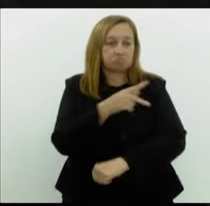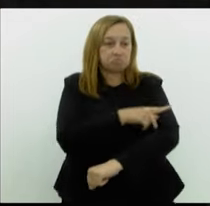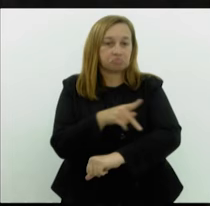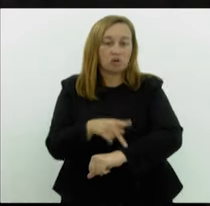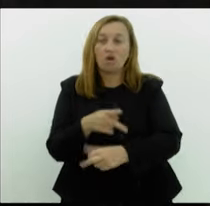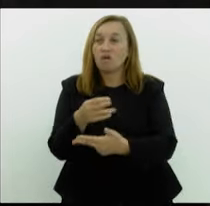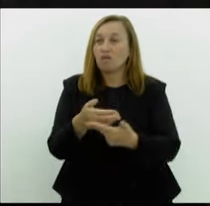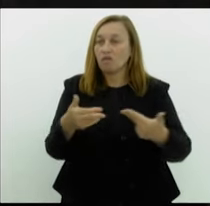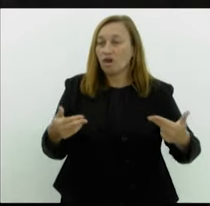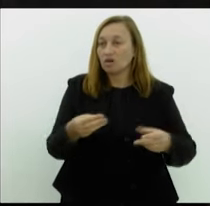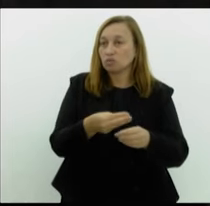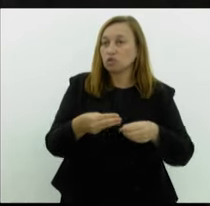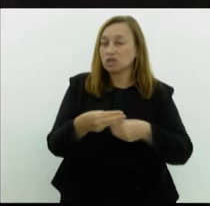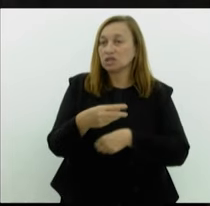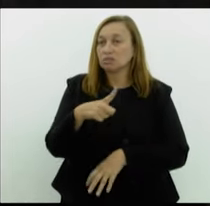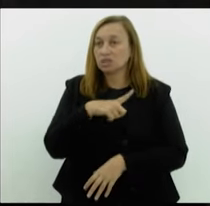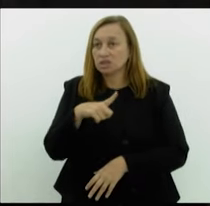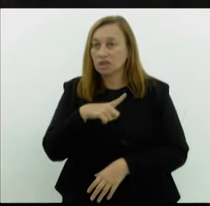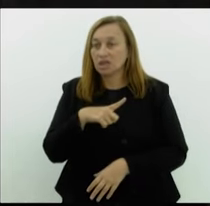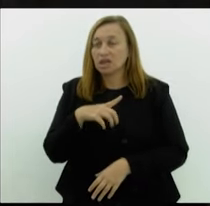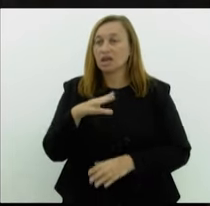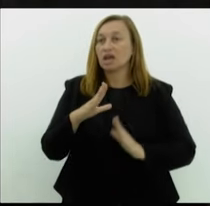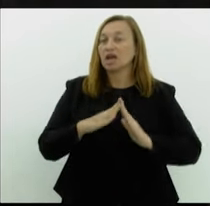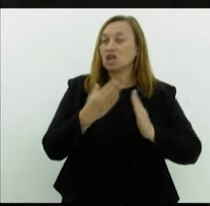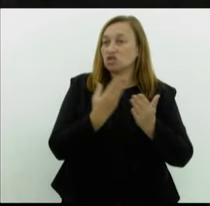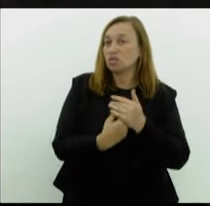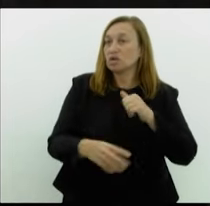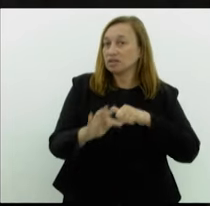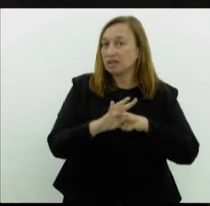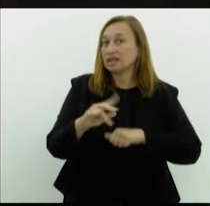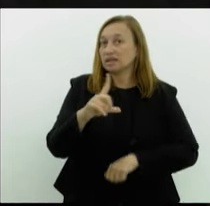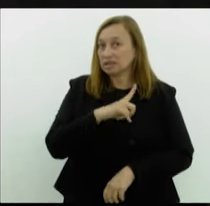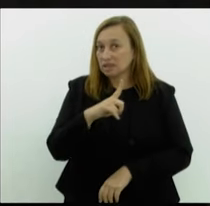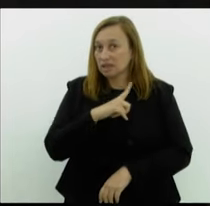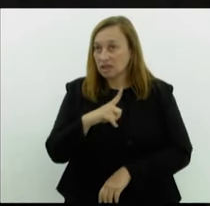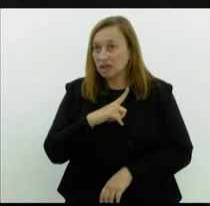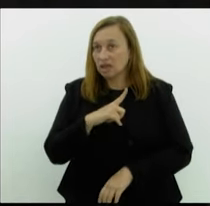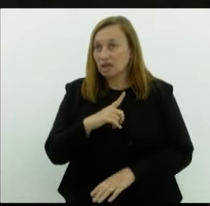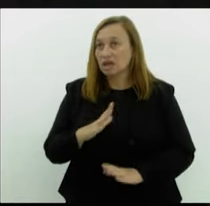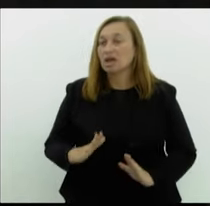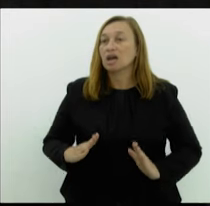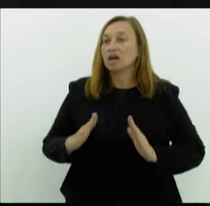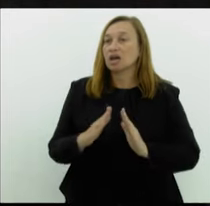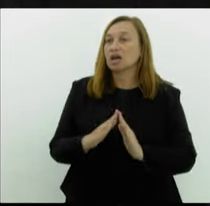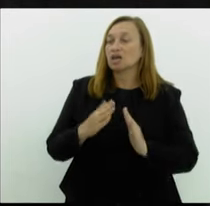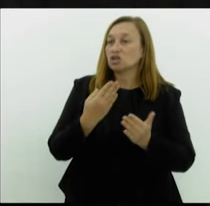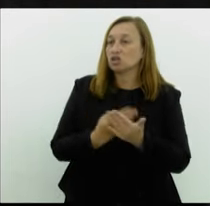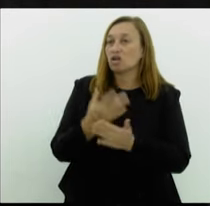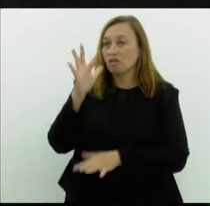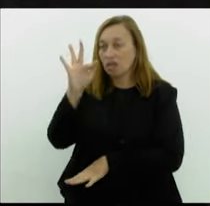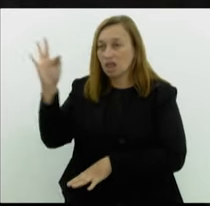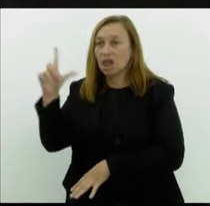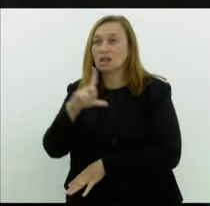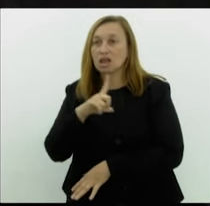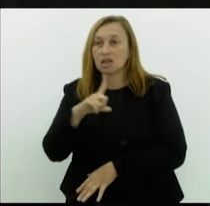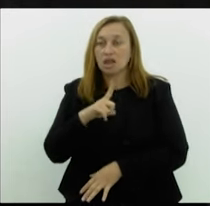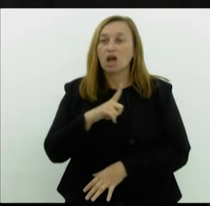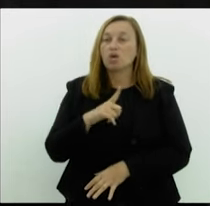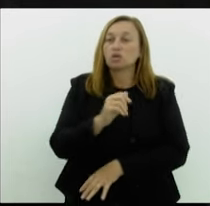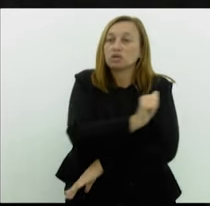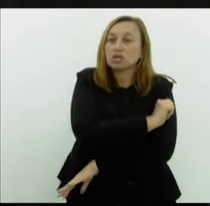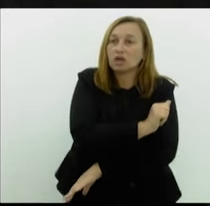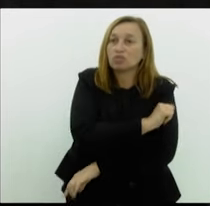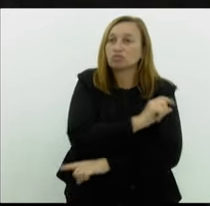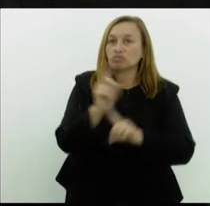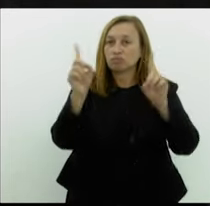Vários municípios têm, a FAETEC tem, a rede federal tem. E os alunos com deficiência do Estado do